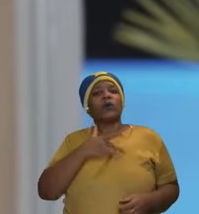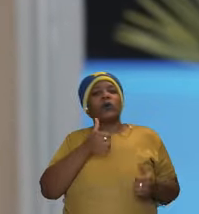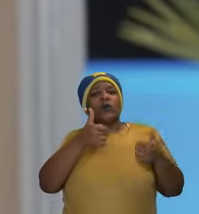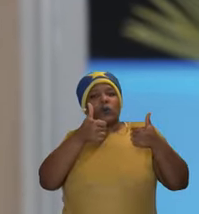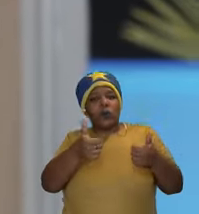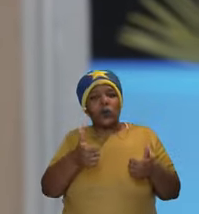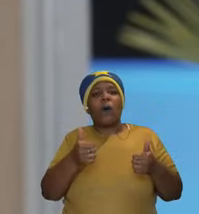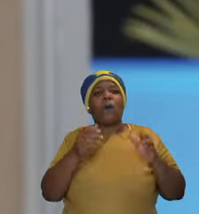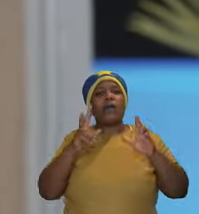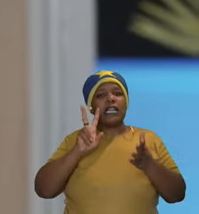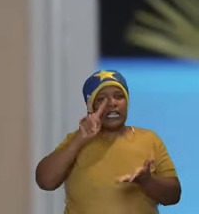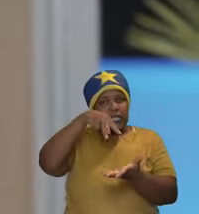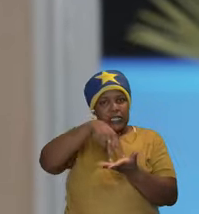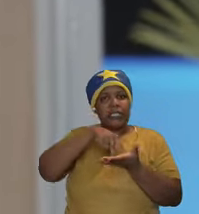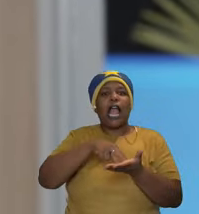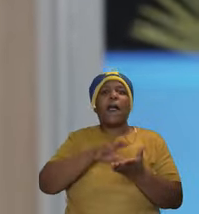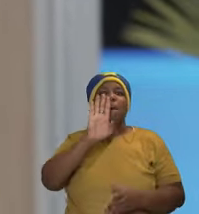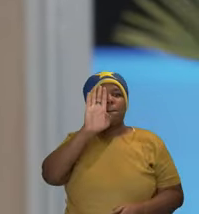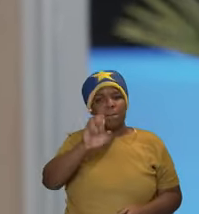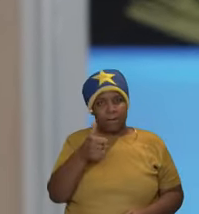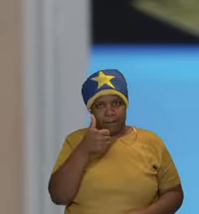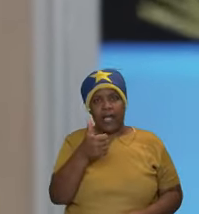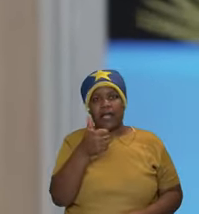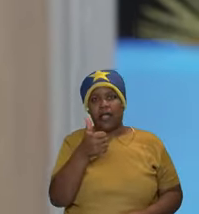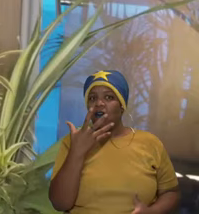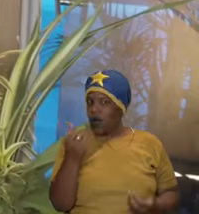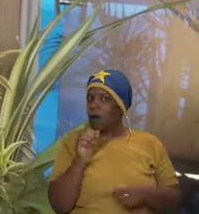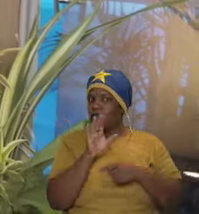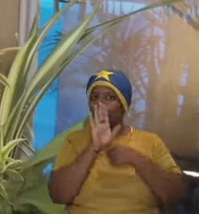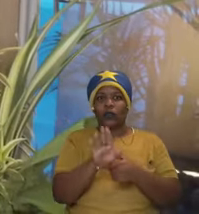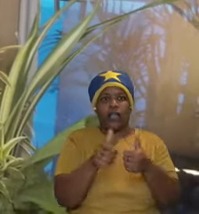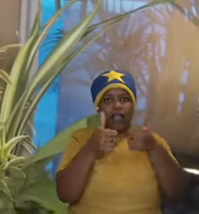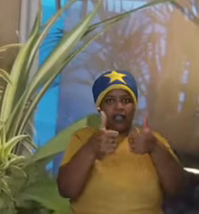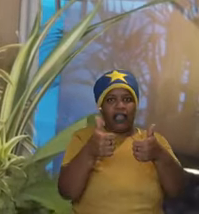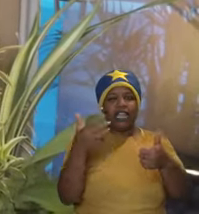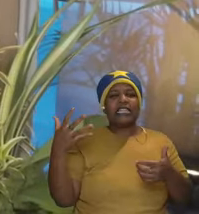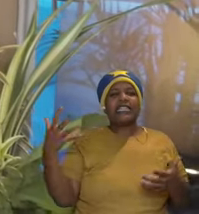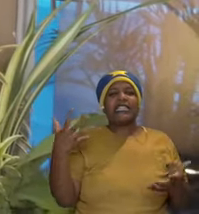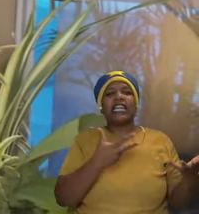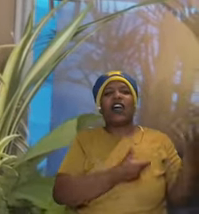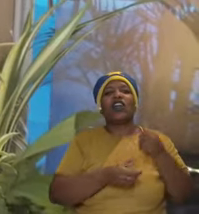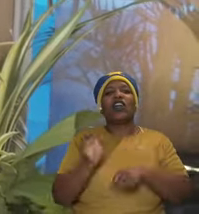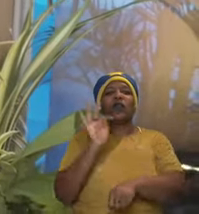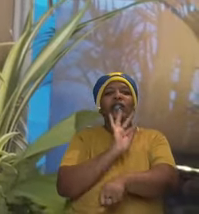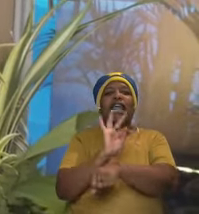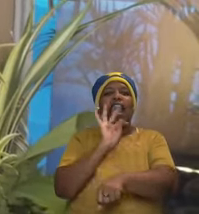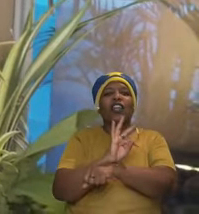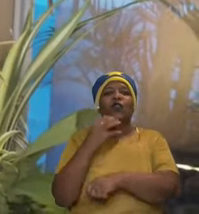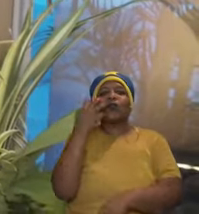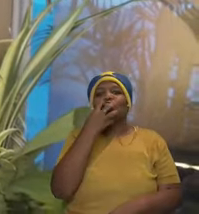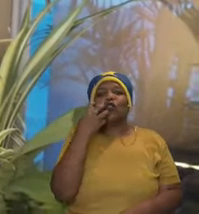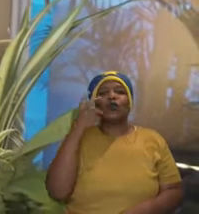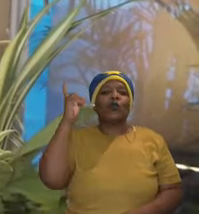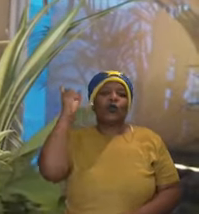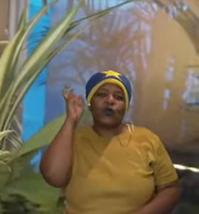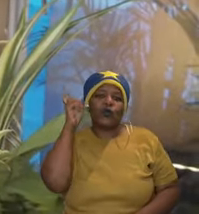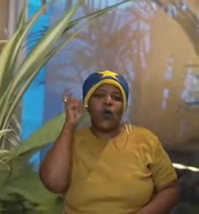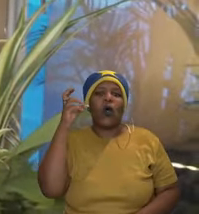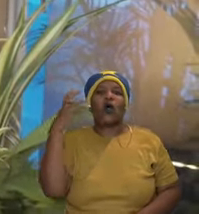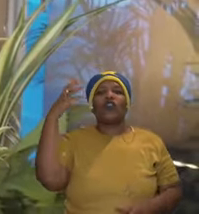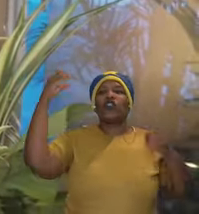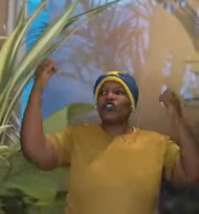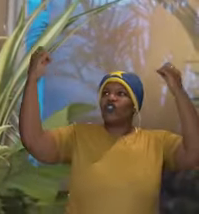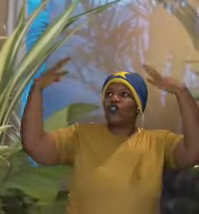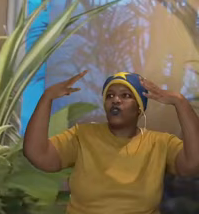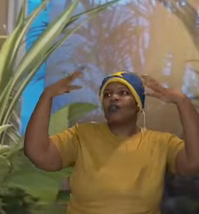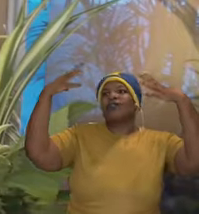mundo... De pé, mano. Bem, é beleza? Isso mesmo. É isso aí, mano. Poxa. Salve, salve a todos os técnicos, mano. De som, de luz, de